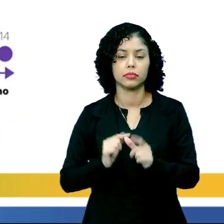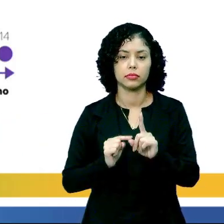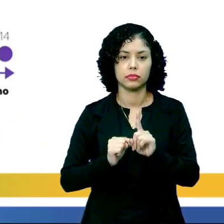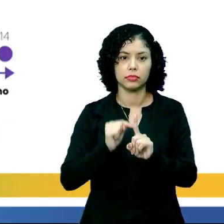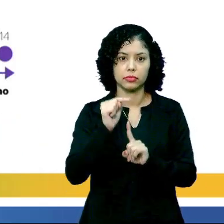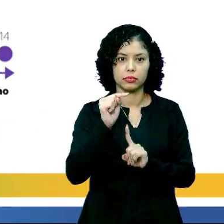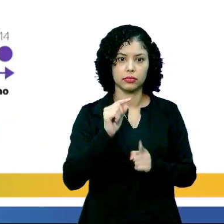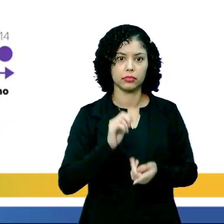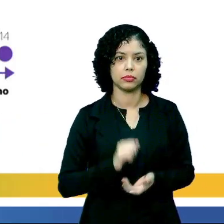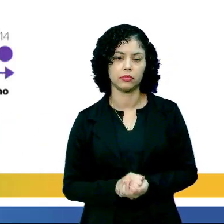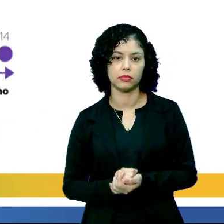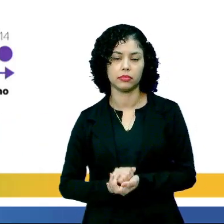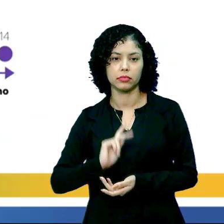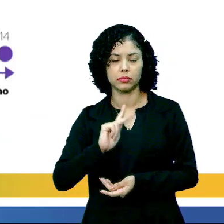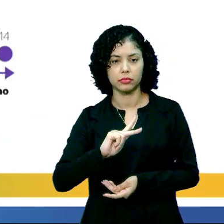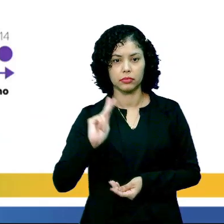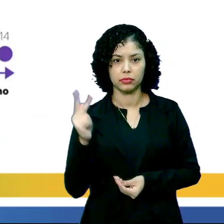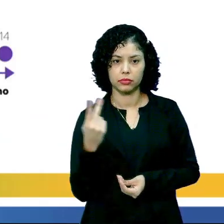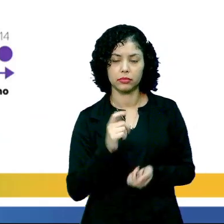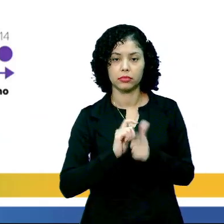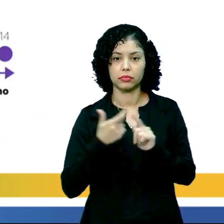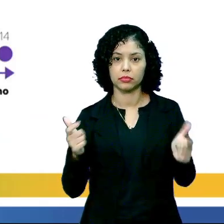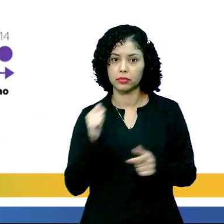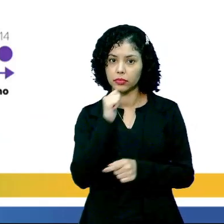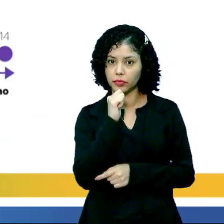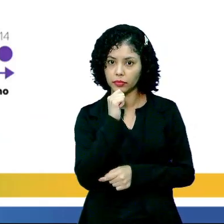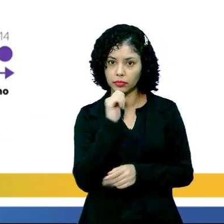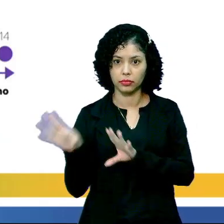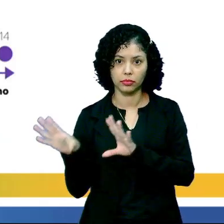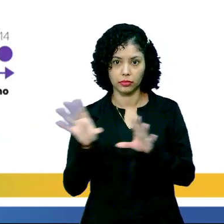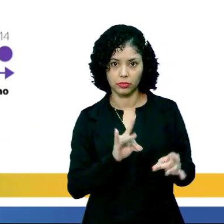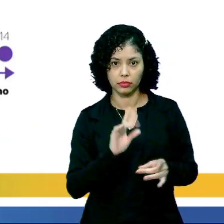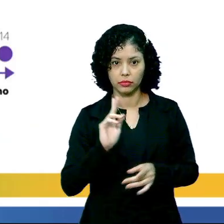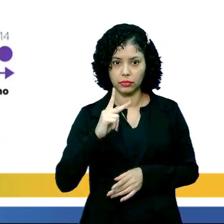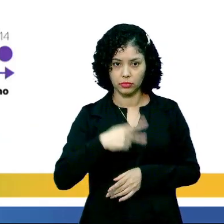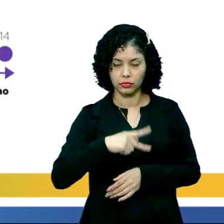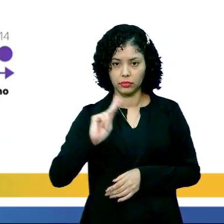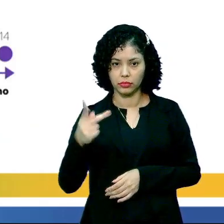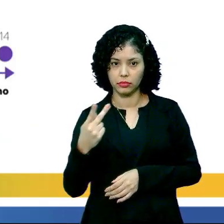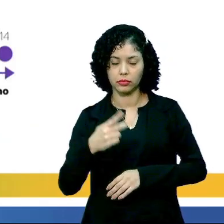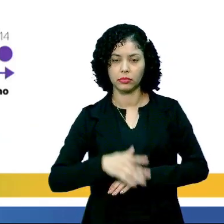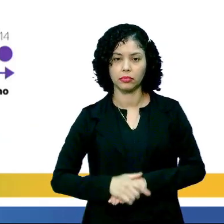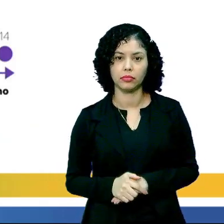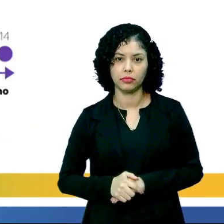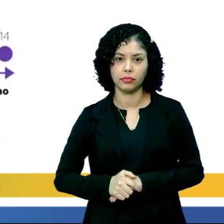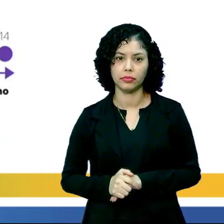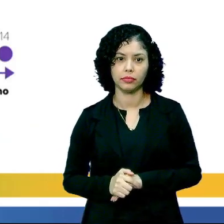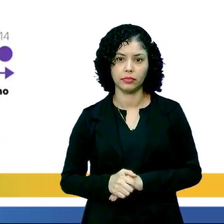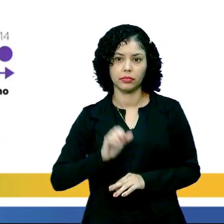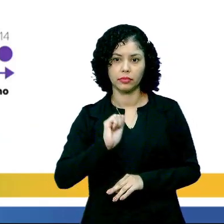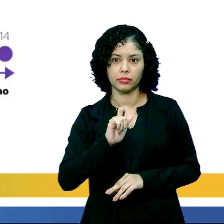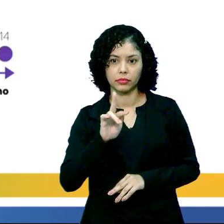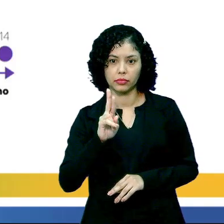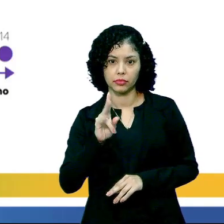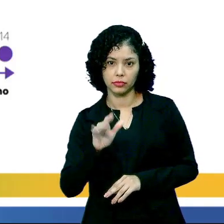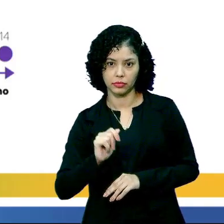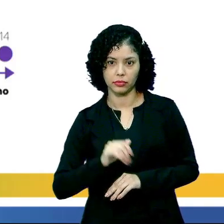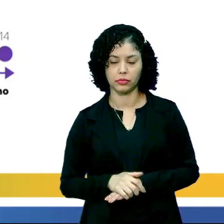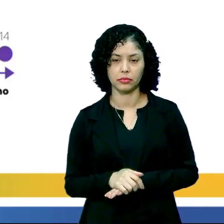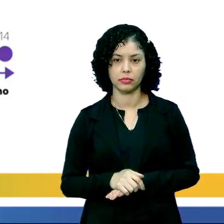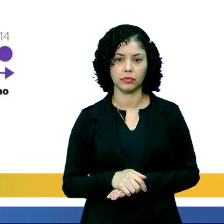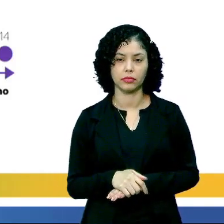então o PH do leite aumentando esse PH trazendo esse PH para um ph alcalino ou para um PH